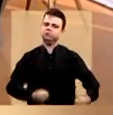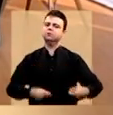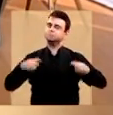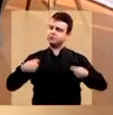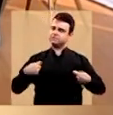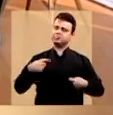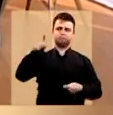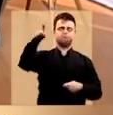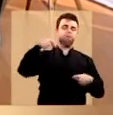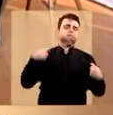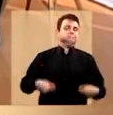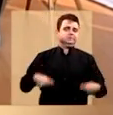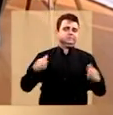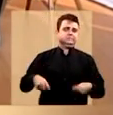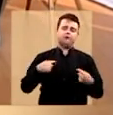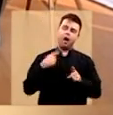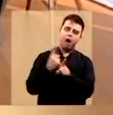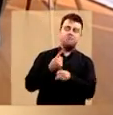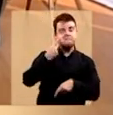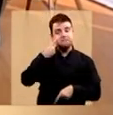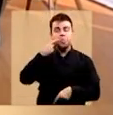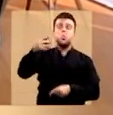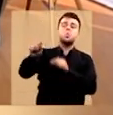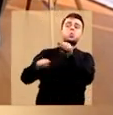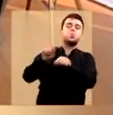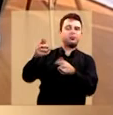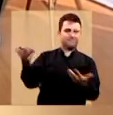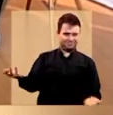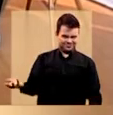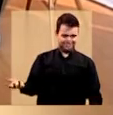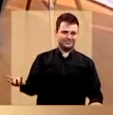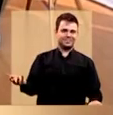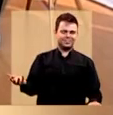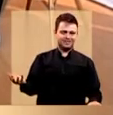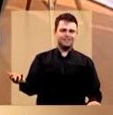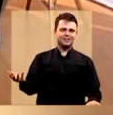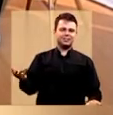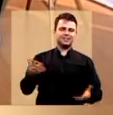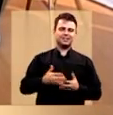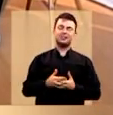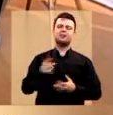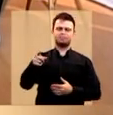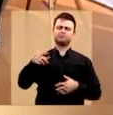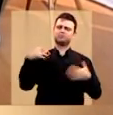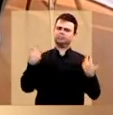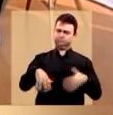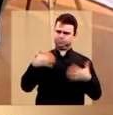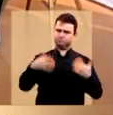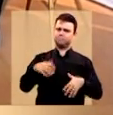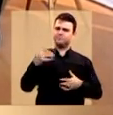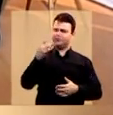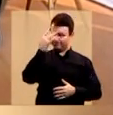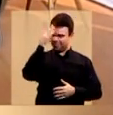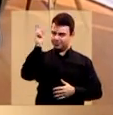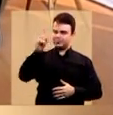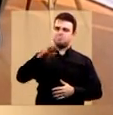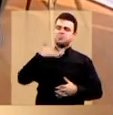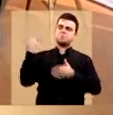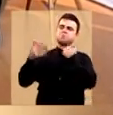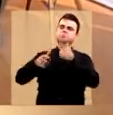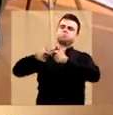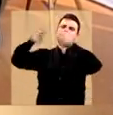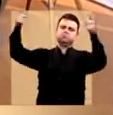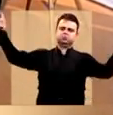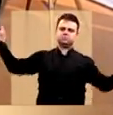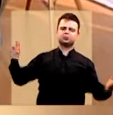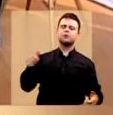gente precisa descobrir. Se tem cor, né? Porque é gritante. Se entende essa vulnerabilidade da